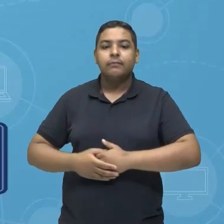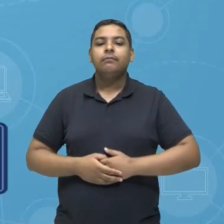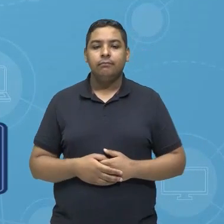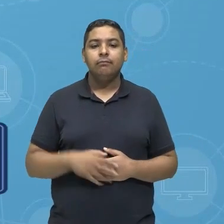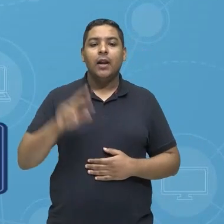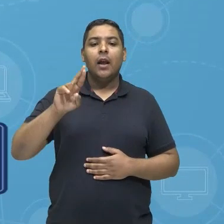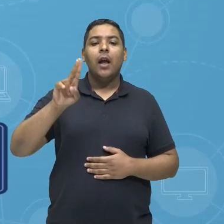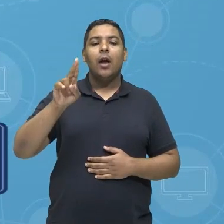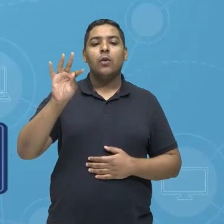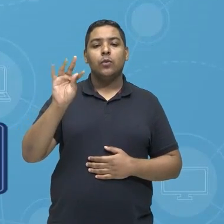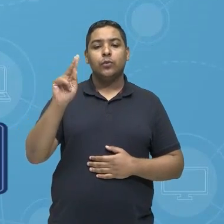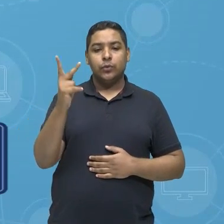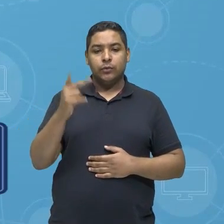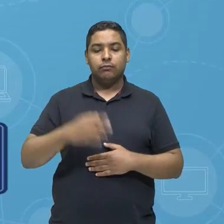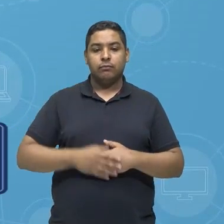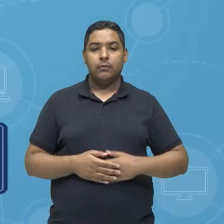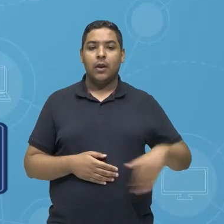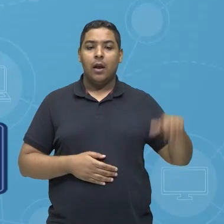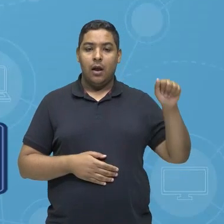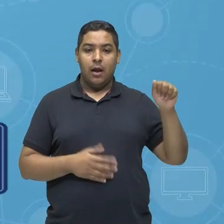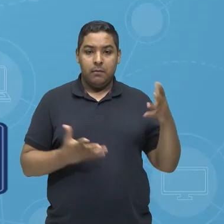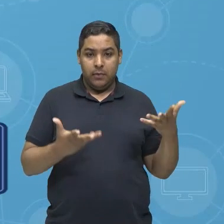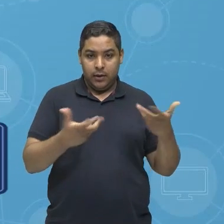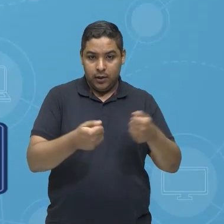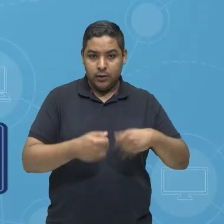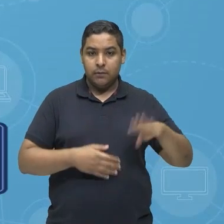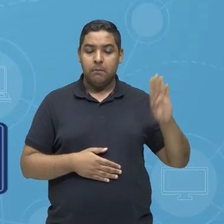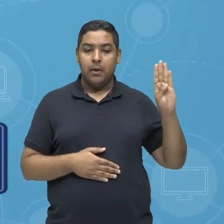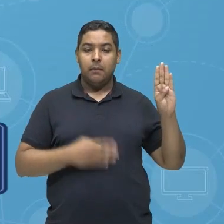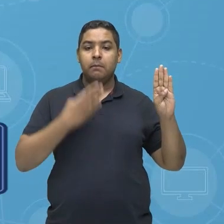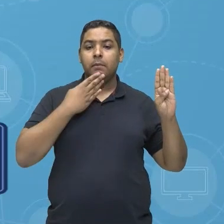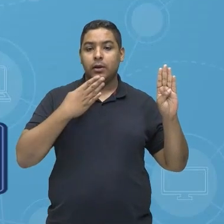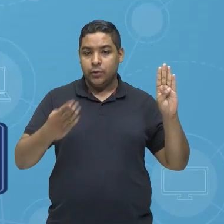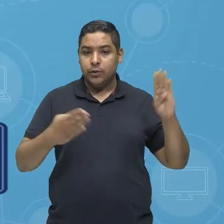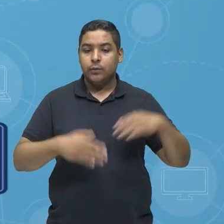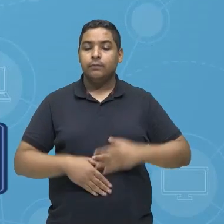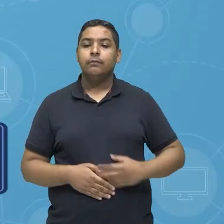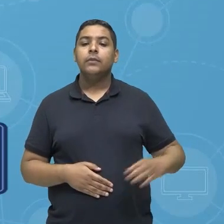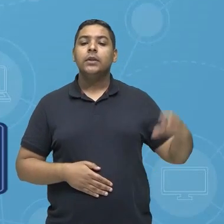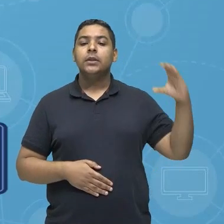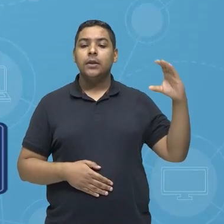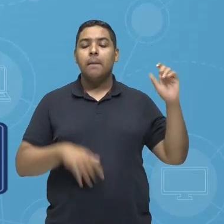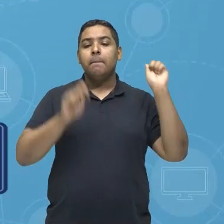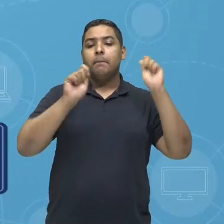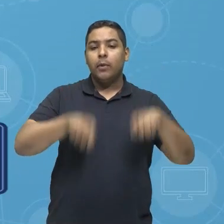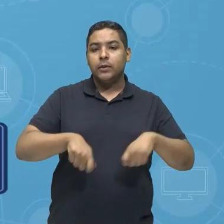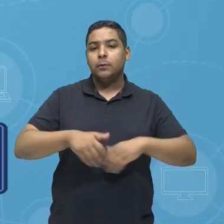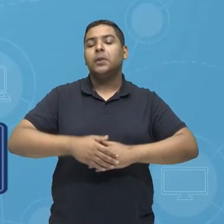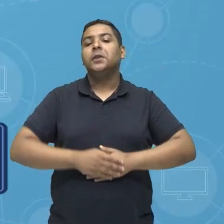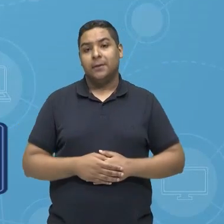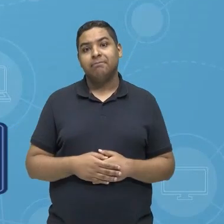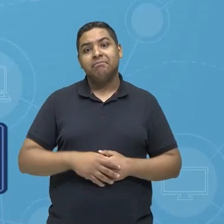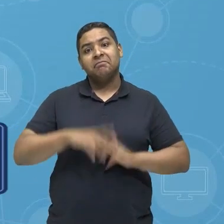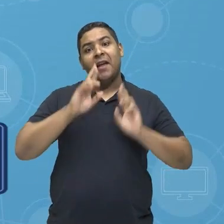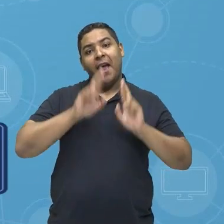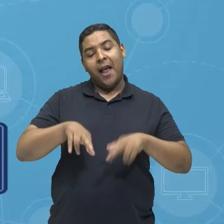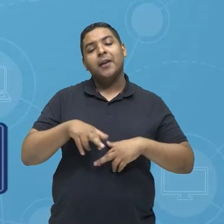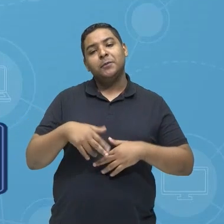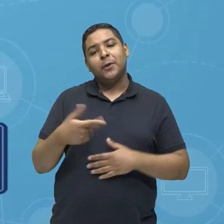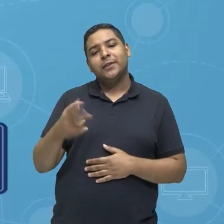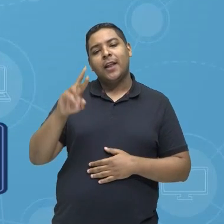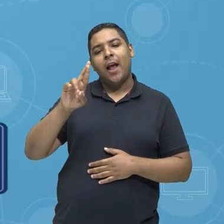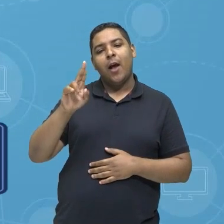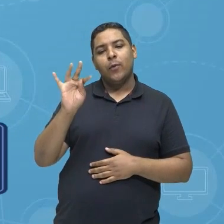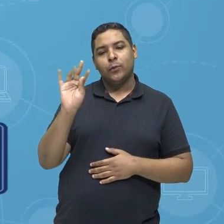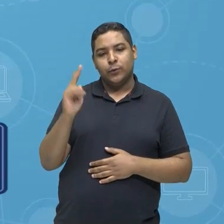né, colocando a seguinte resposta. Letra A, habilidade. Letra B, pedido. Letra C, possibilidade. Então, essas respostas colocadas aí pela